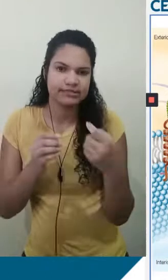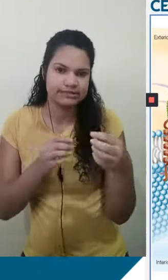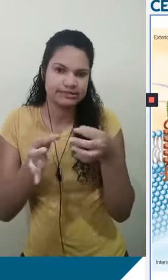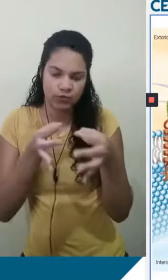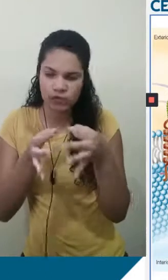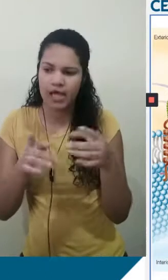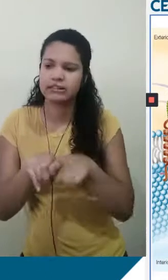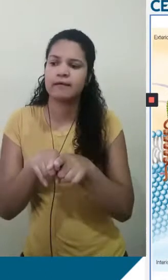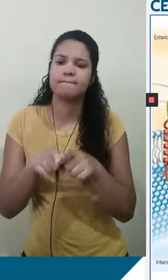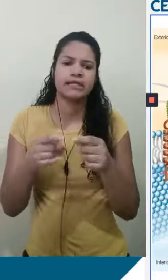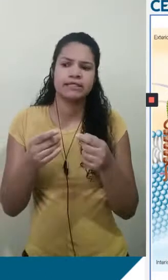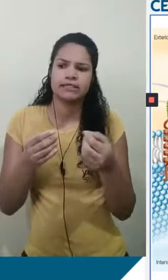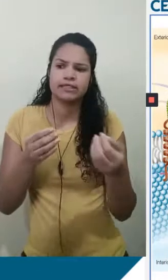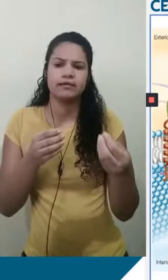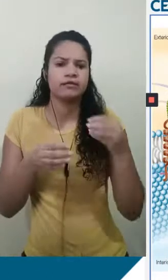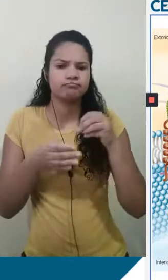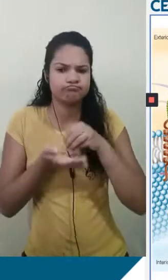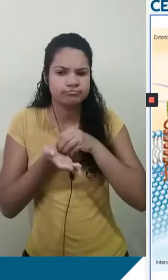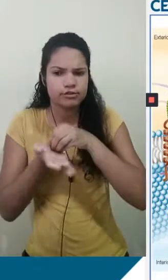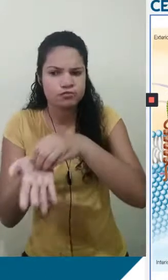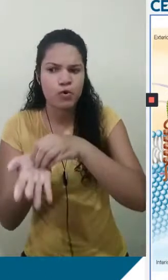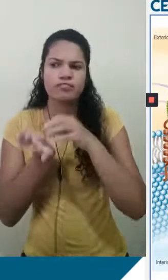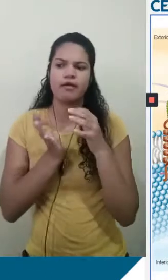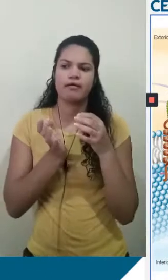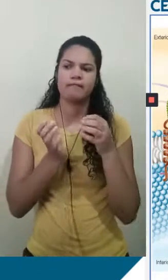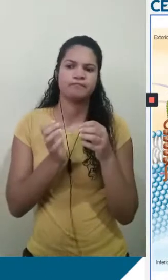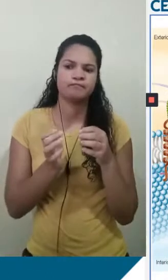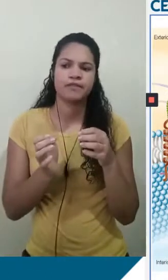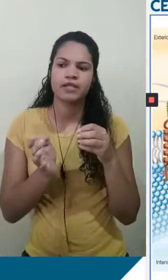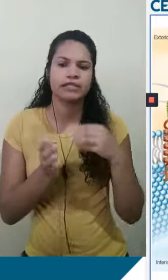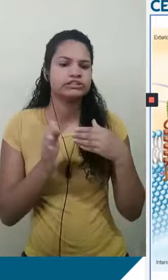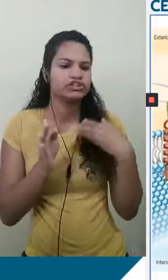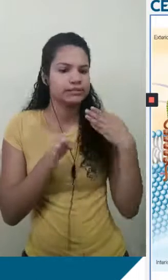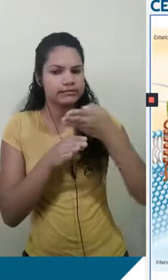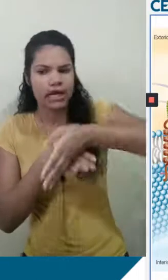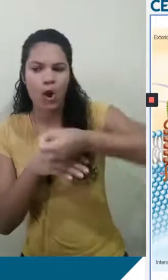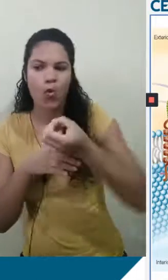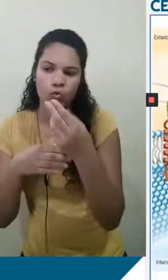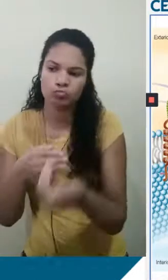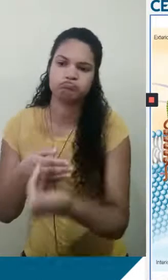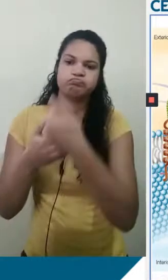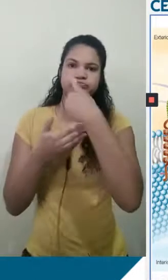seletiva. Lembrem-se novamente que a importância da membrana na permeabilidade seletiva.